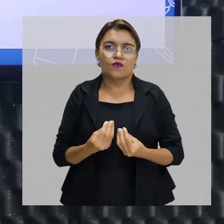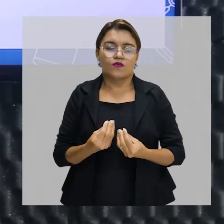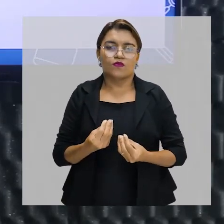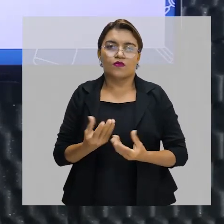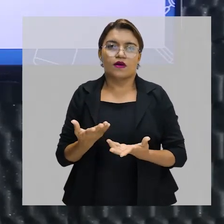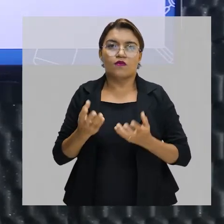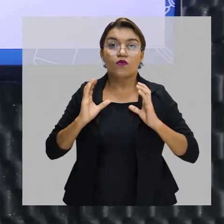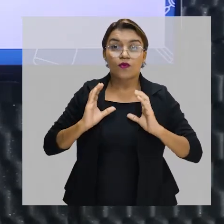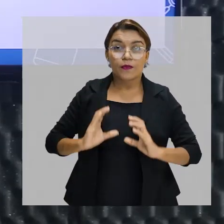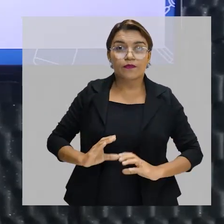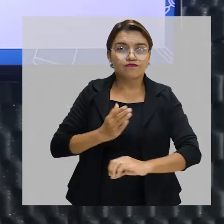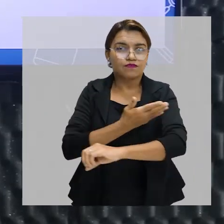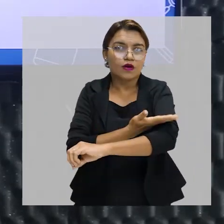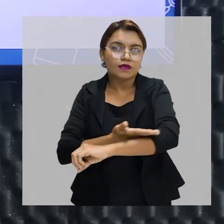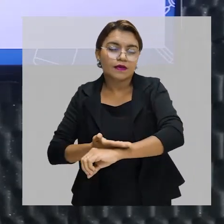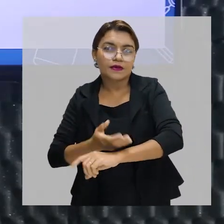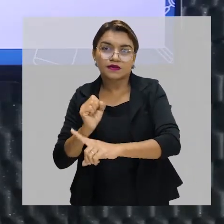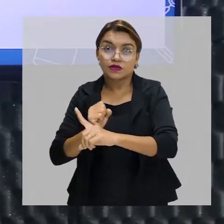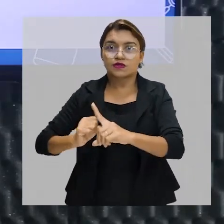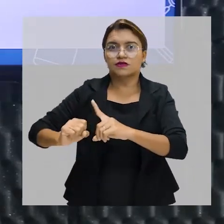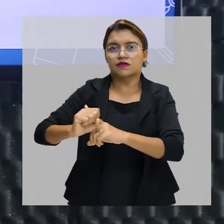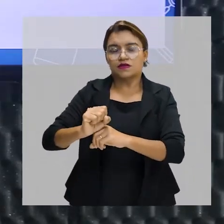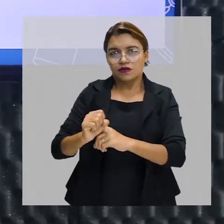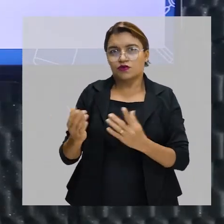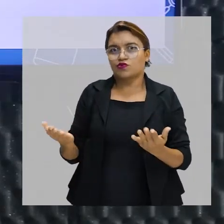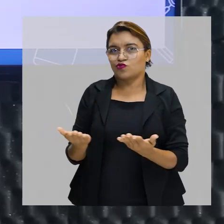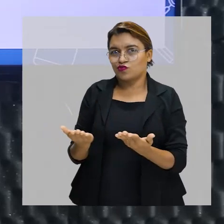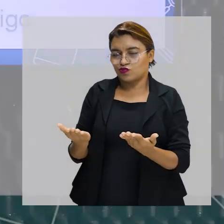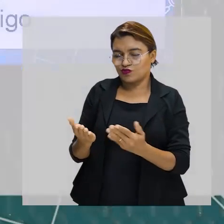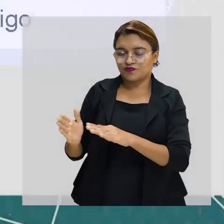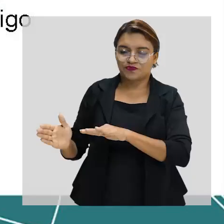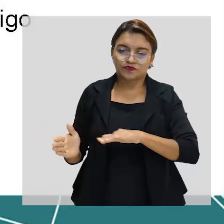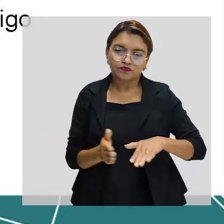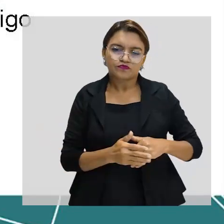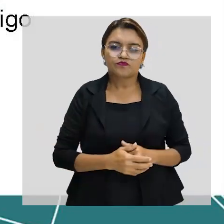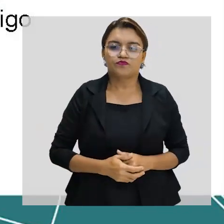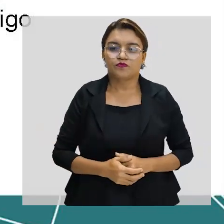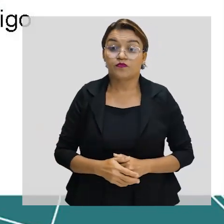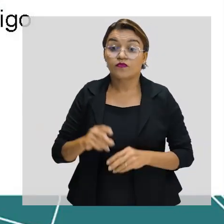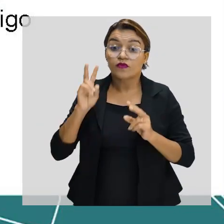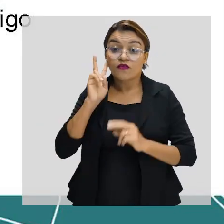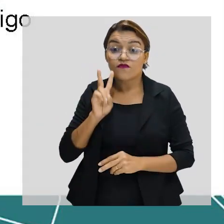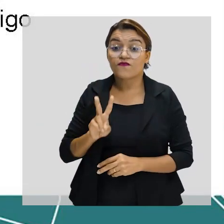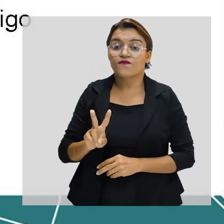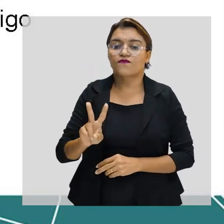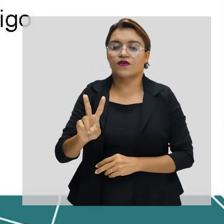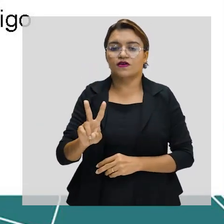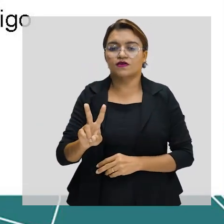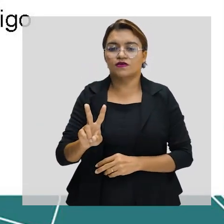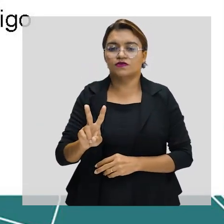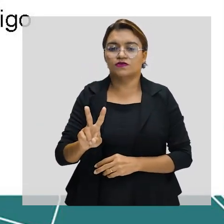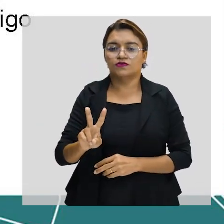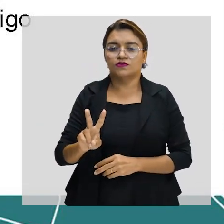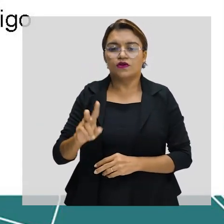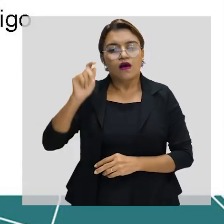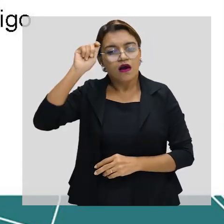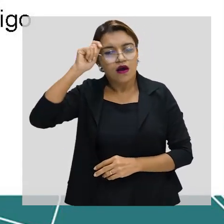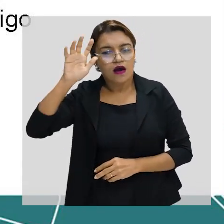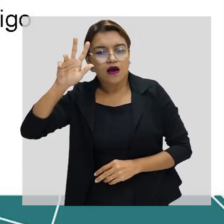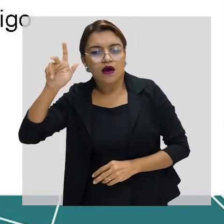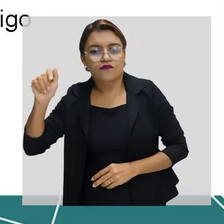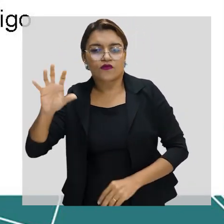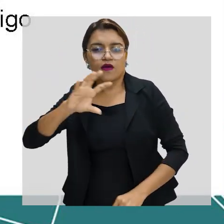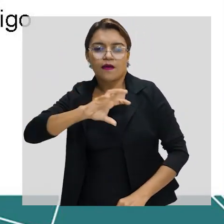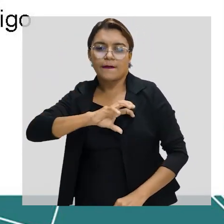da sociedade nos dias atuais, certo? Eu vejo Alé África, amor brotando